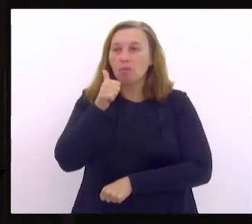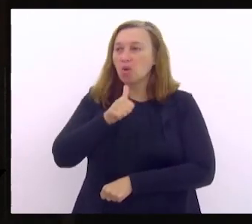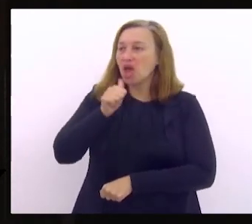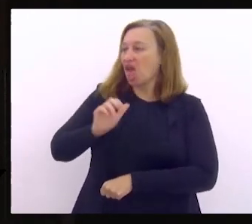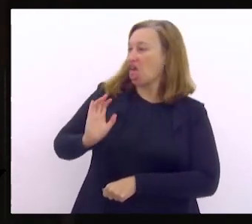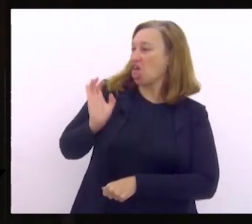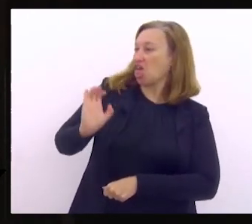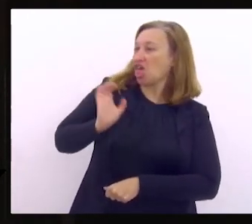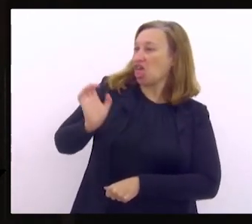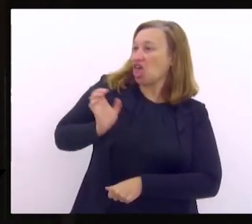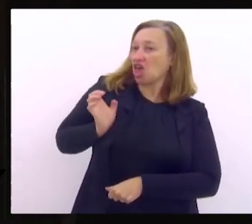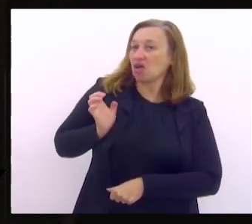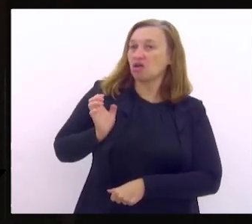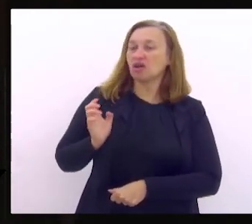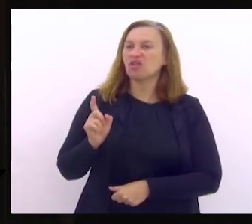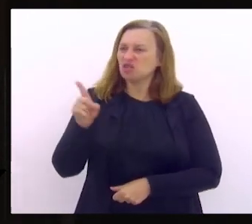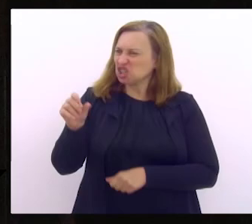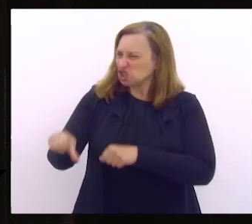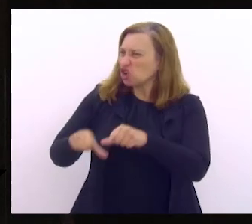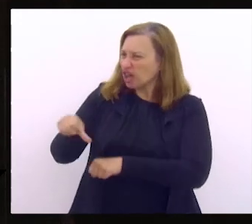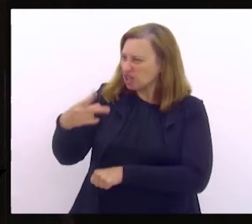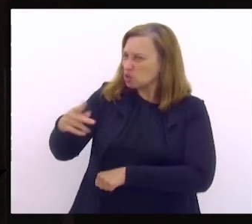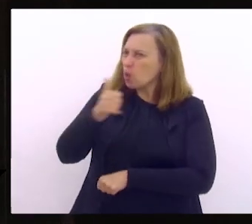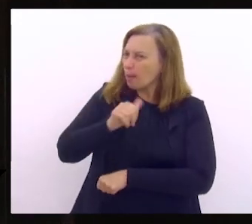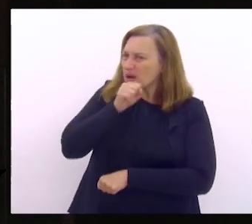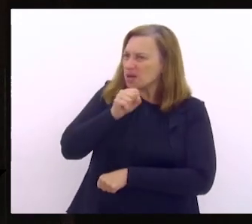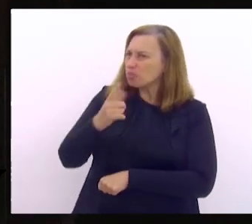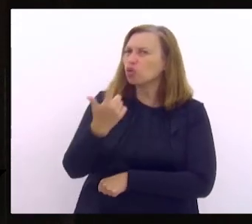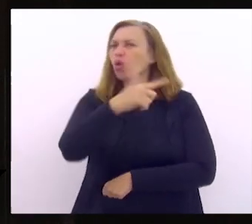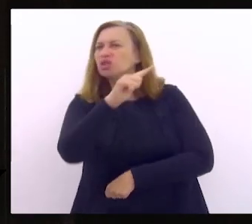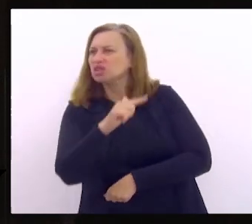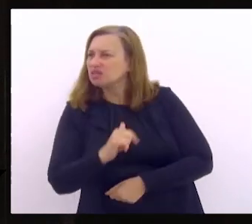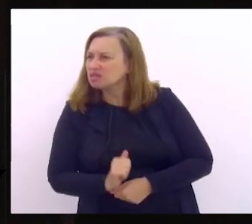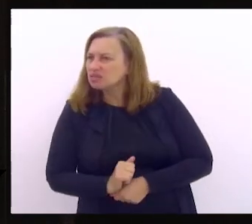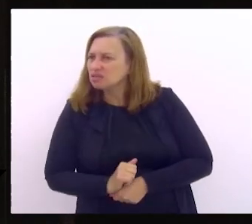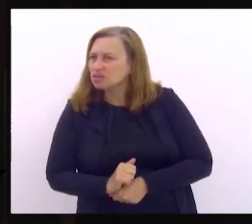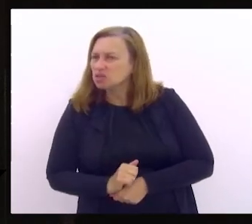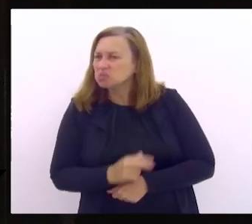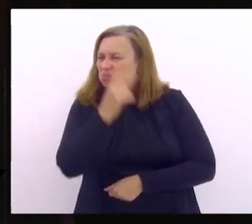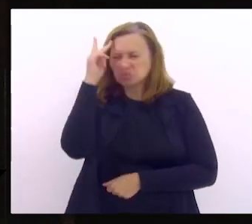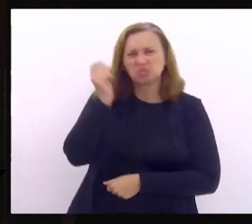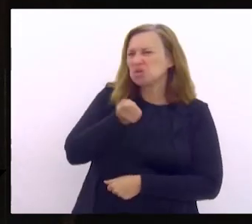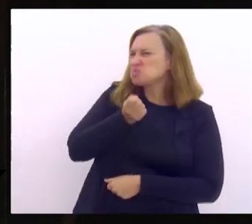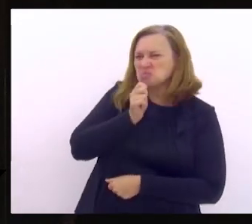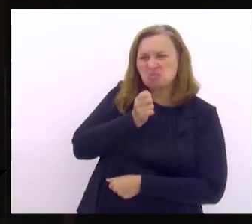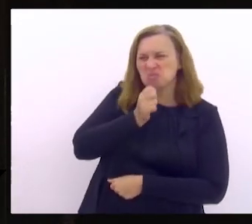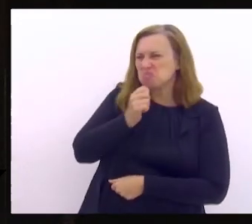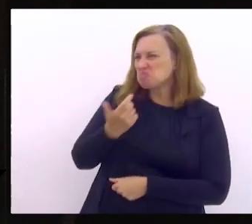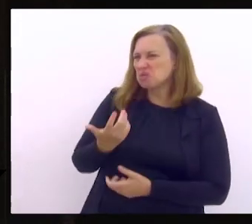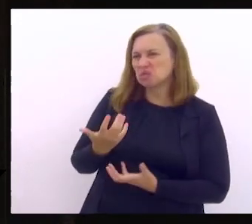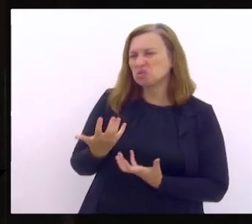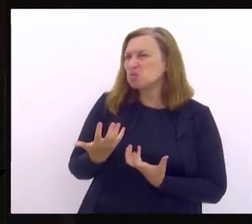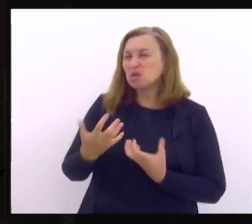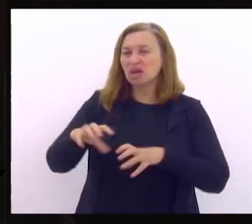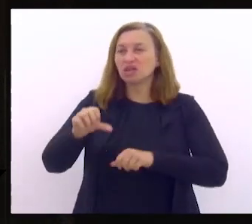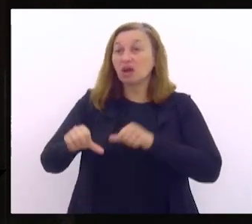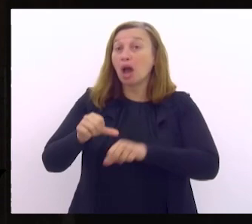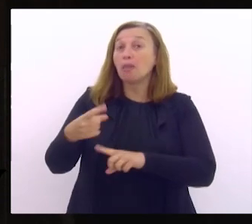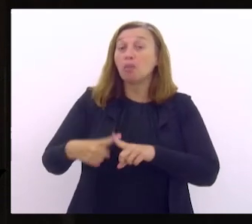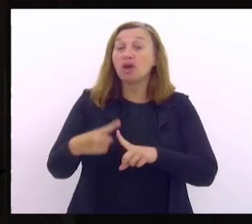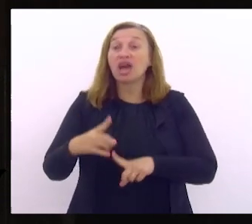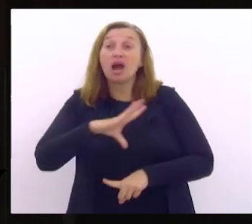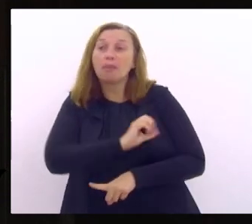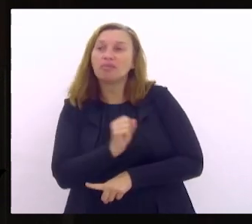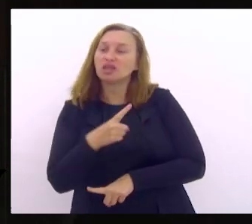dar uma mãe europeia riquíssima, vocês trocariam a mãe de vocês? Ninguém trocaria, porque nós amamos a nossa mãe. Então, o Célio